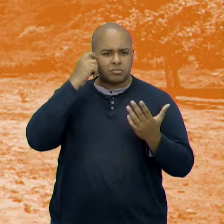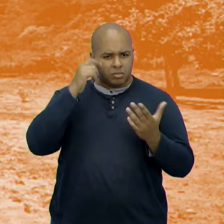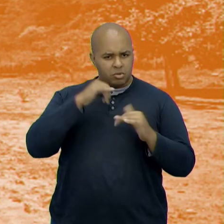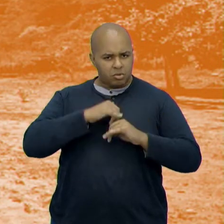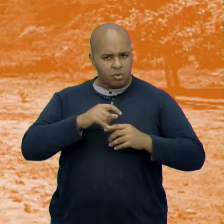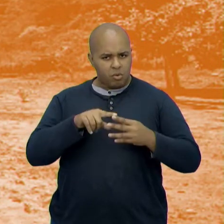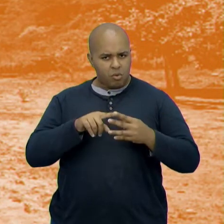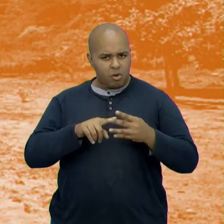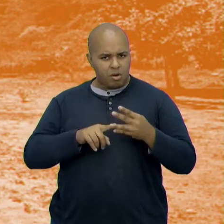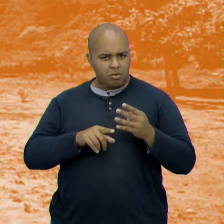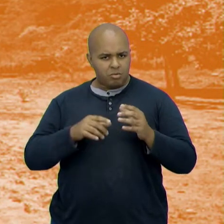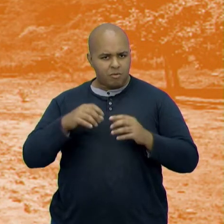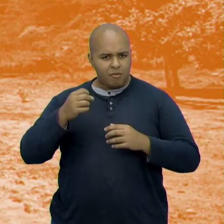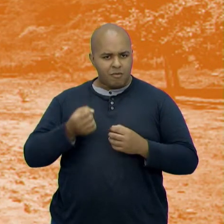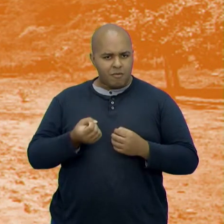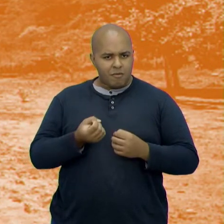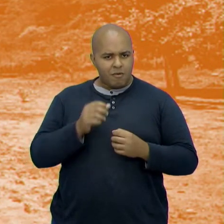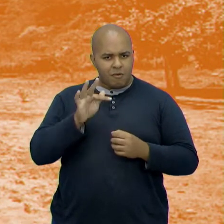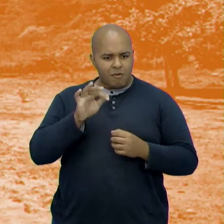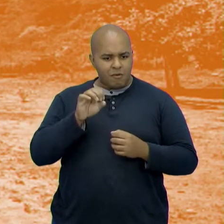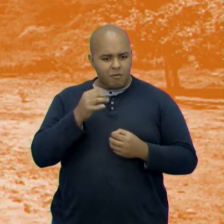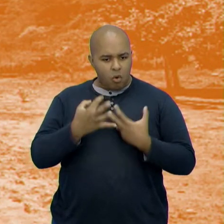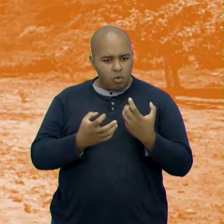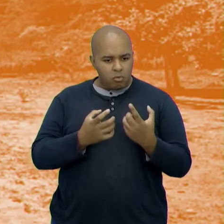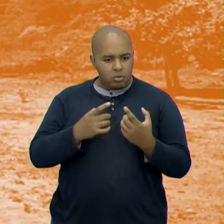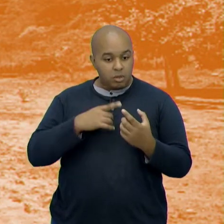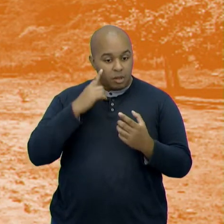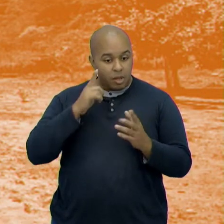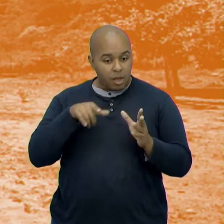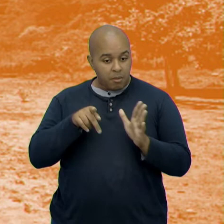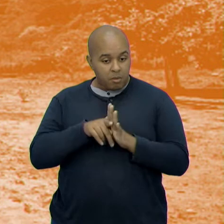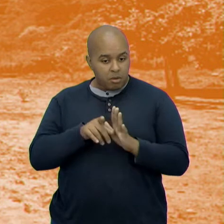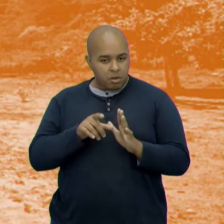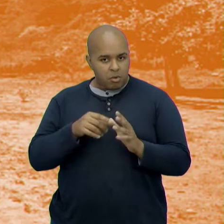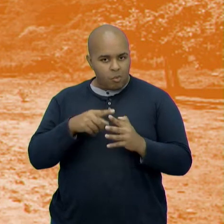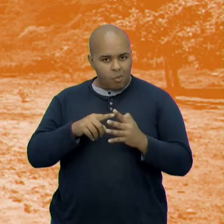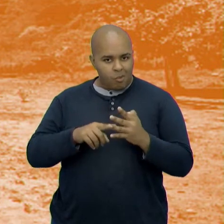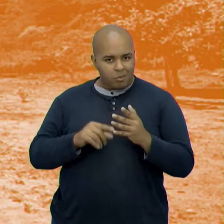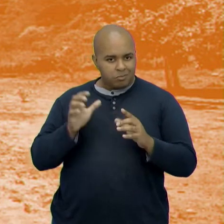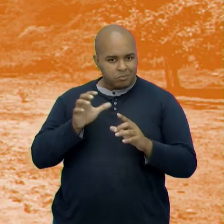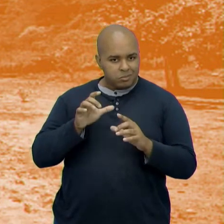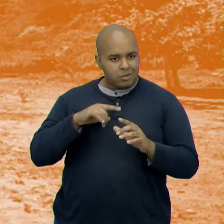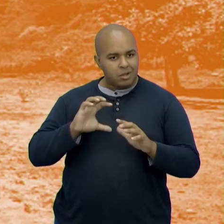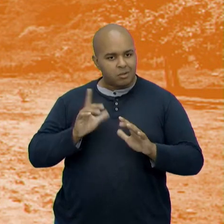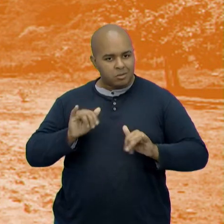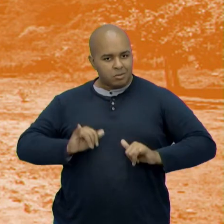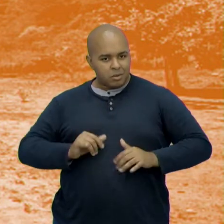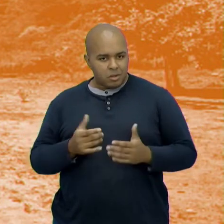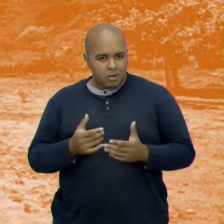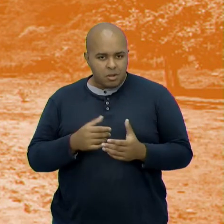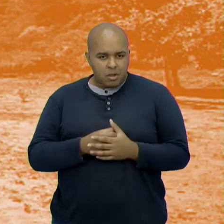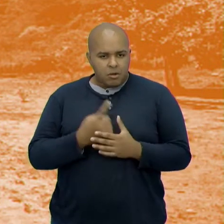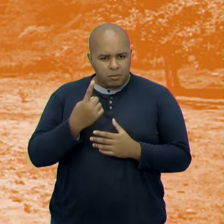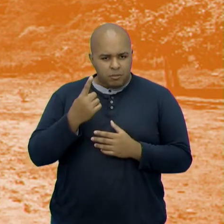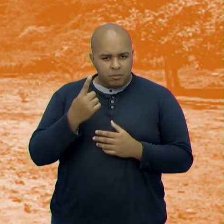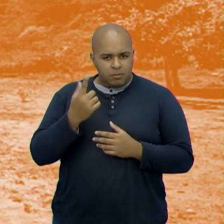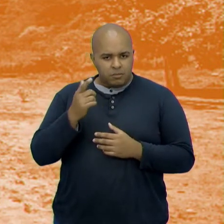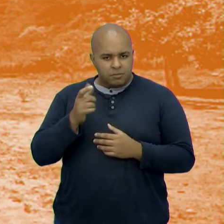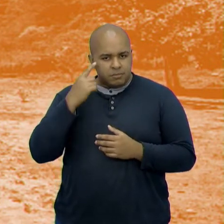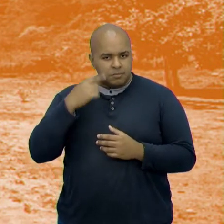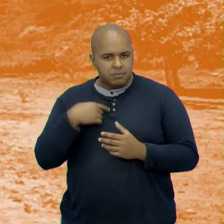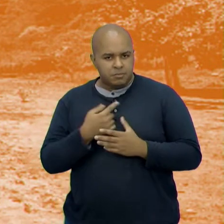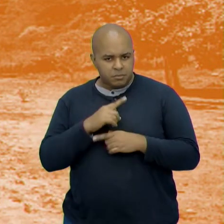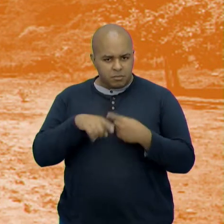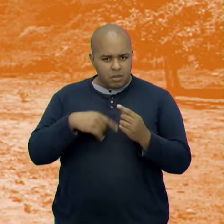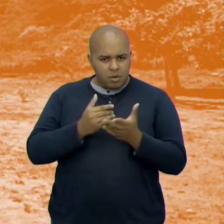os 4 fogos, né? Os 4 fogos que seriam os 4 ataques que ele sofreria. Então ele, numa dessas, a